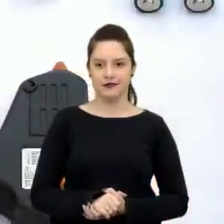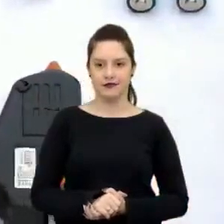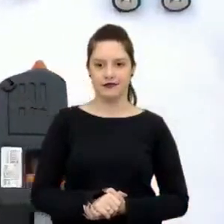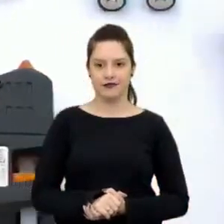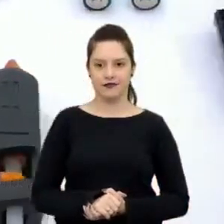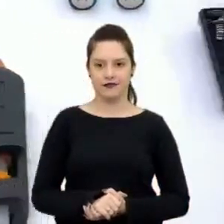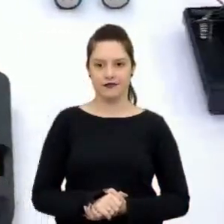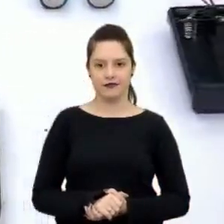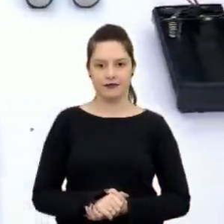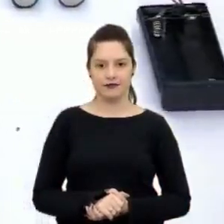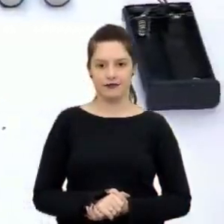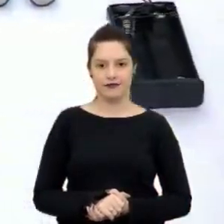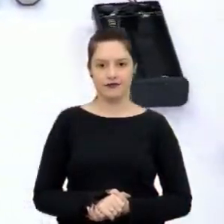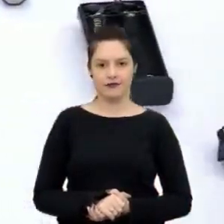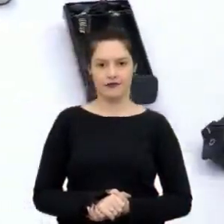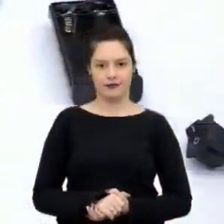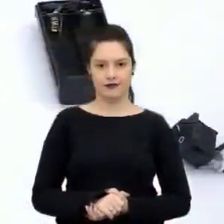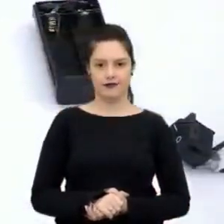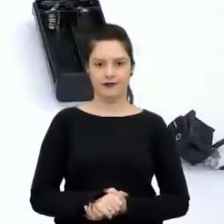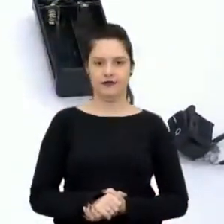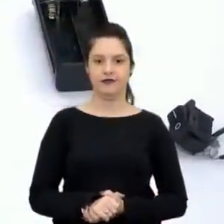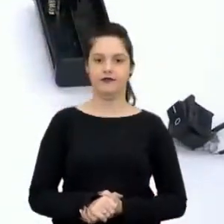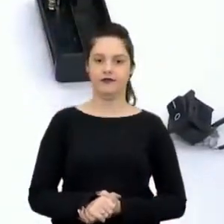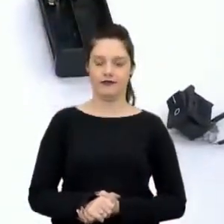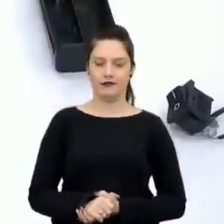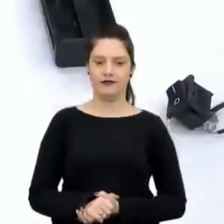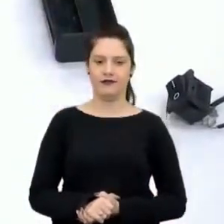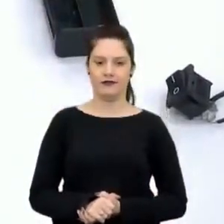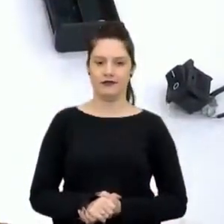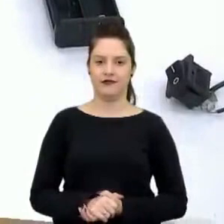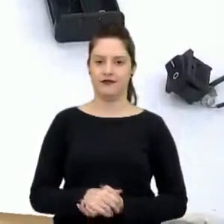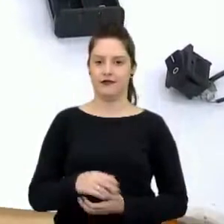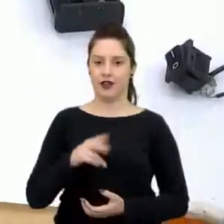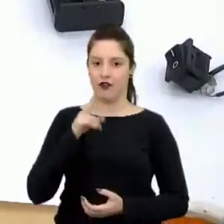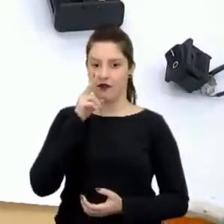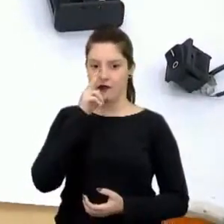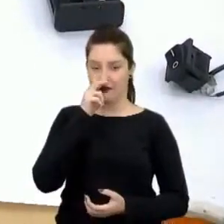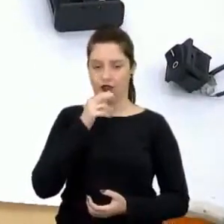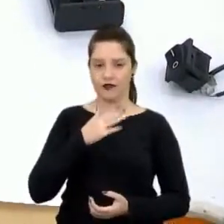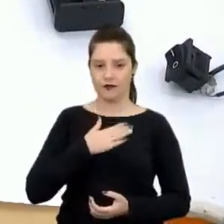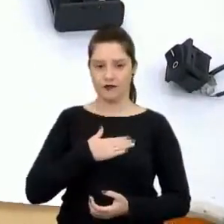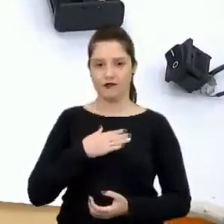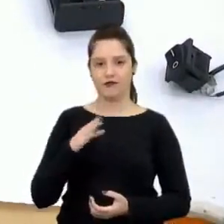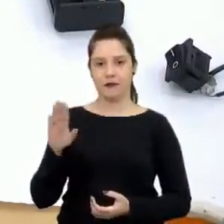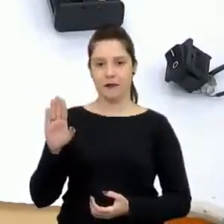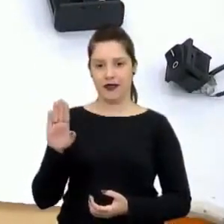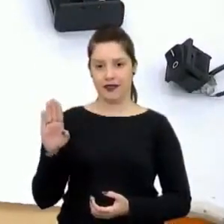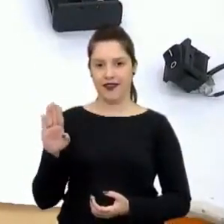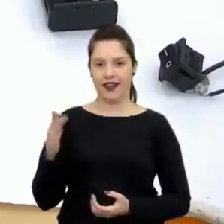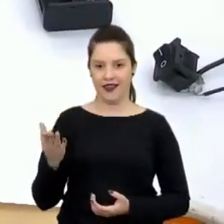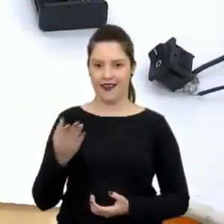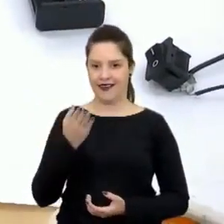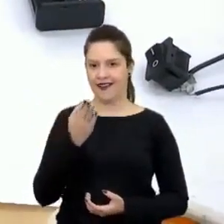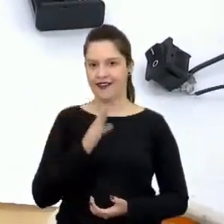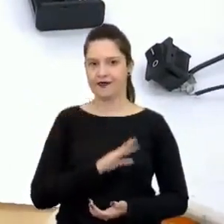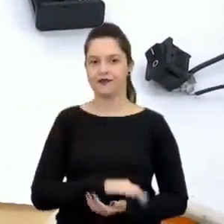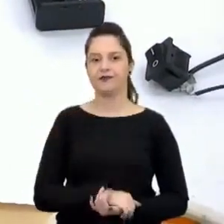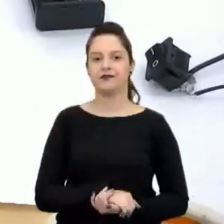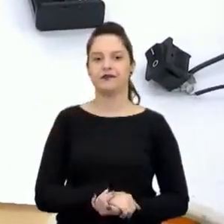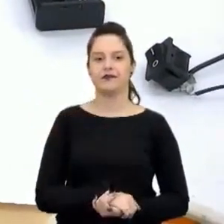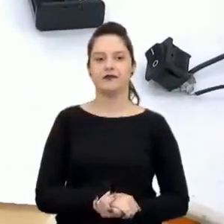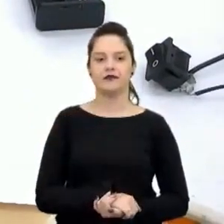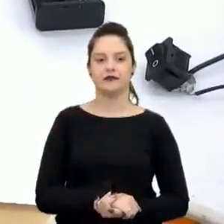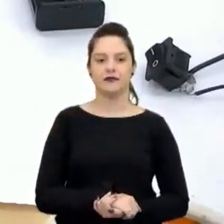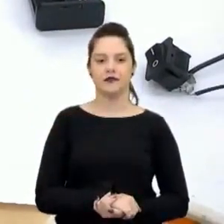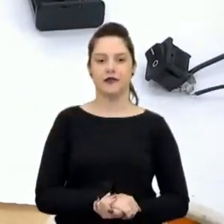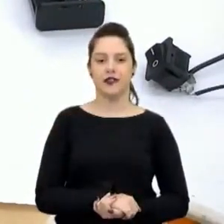De uma maneira menos torta que a minha, de preferência. De preferência. A gente tem o cronômetro que fica olhando pra gente. Tem o cronômetro, tá? E aí